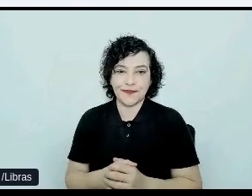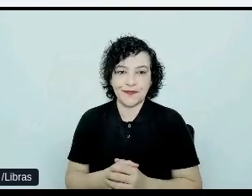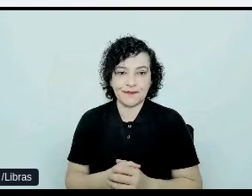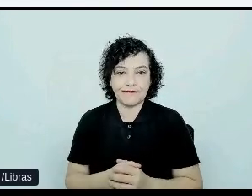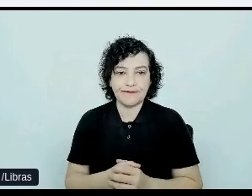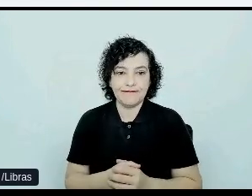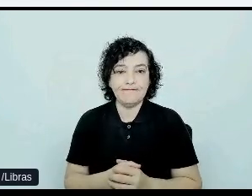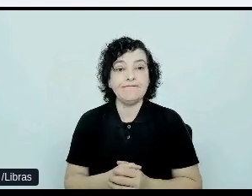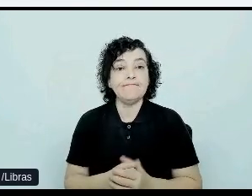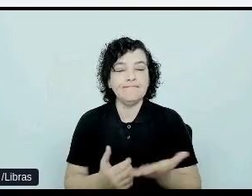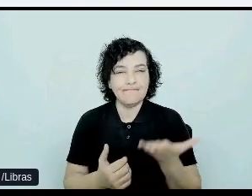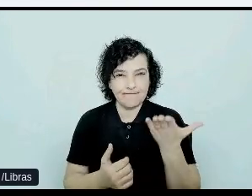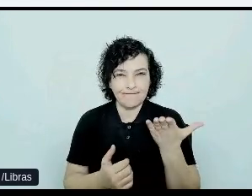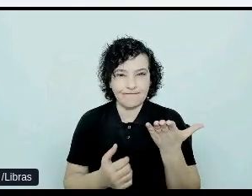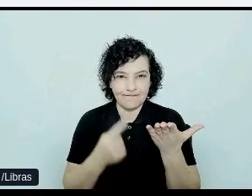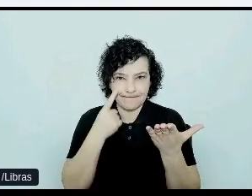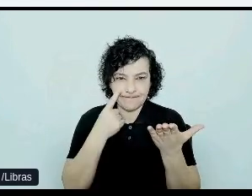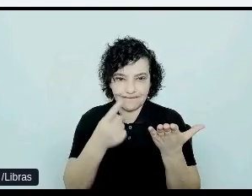quando, né,